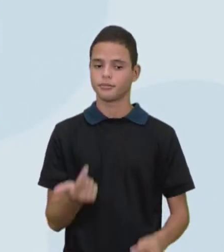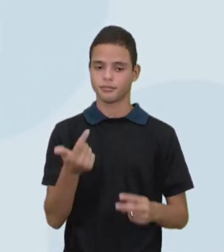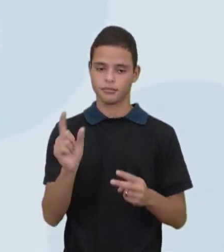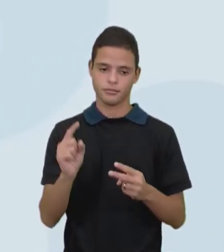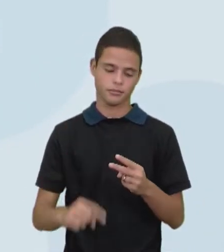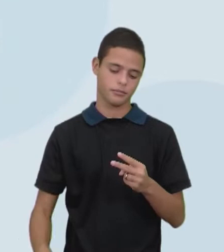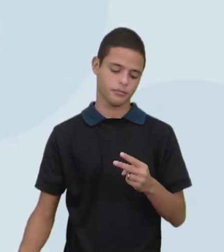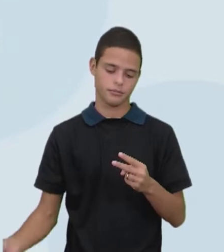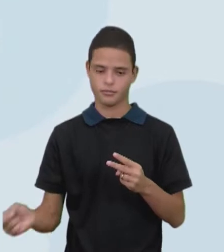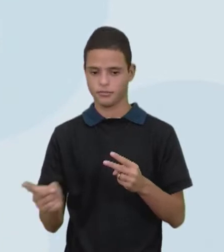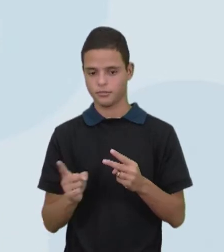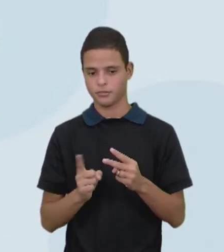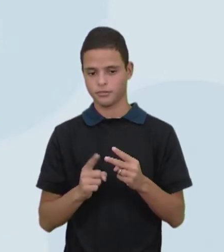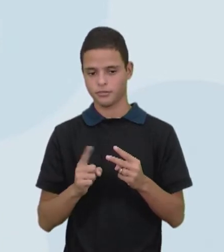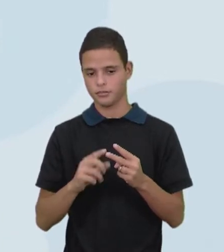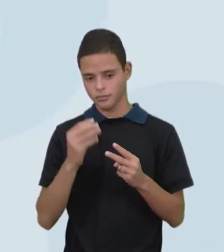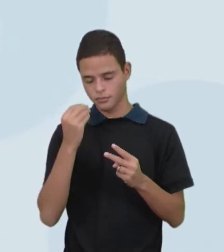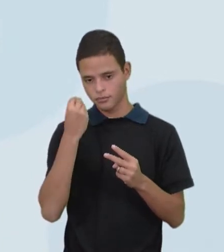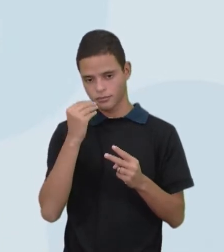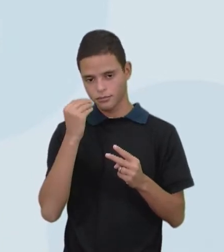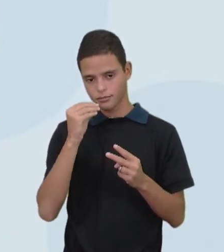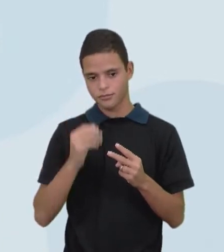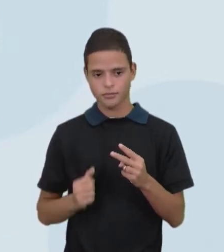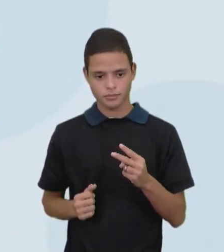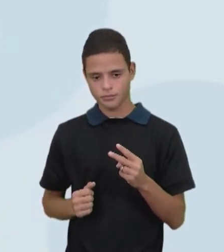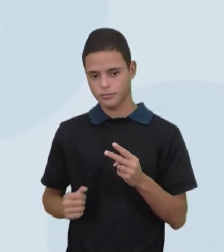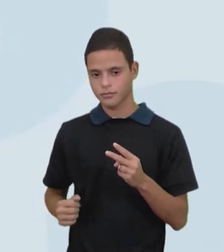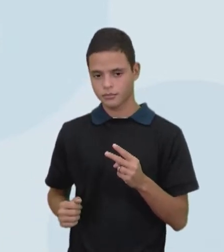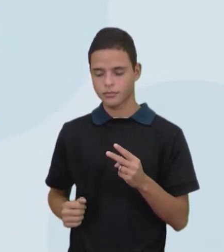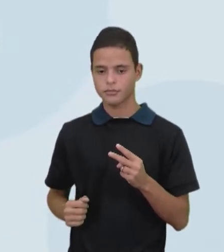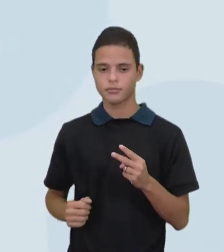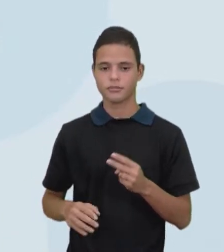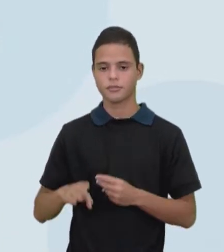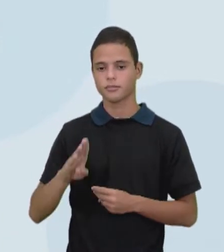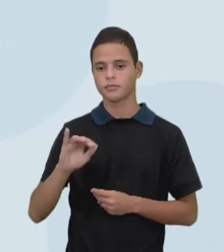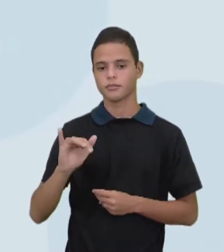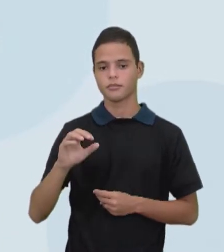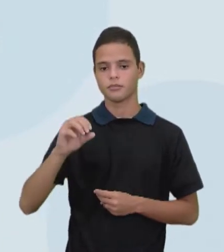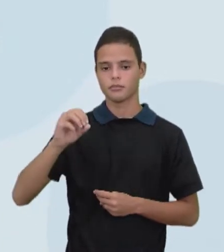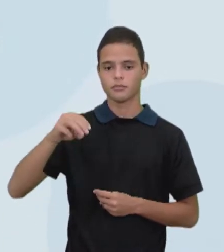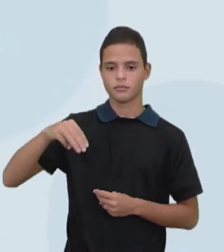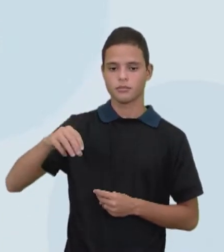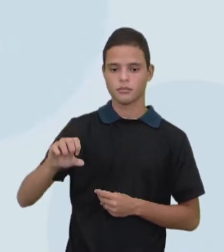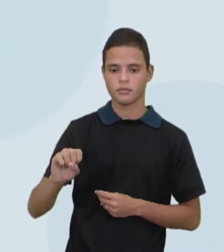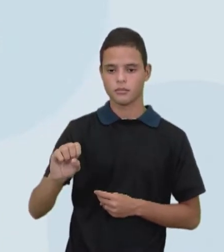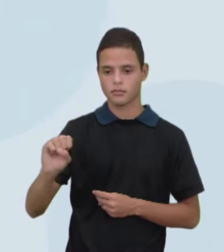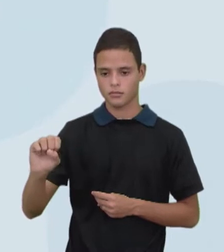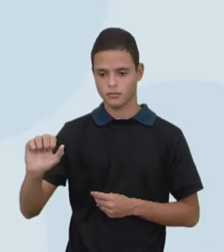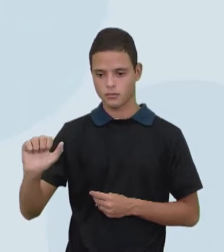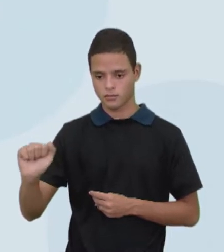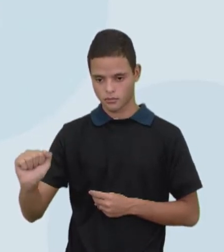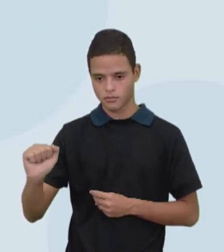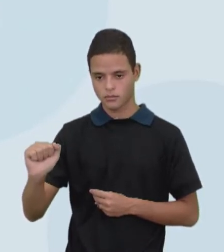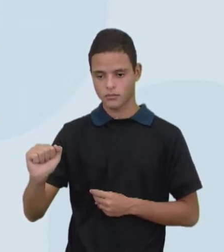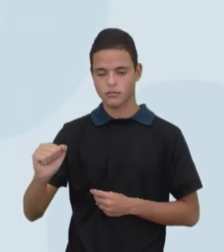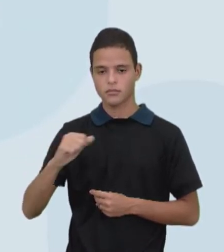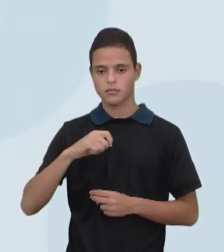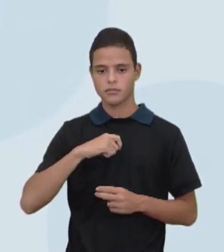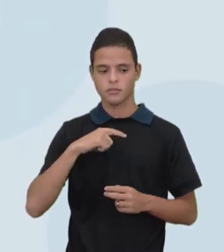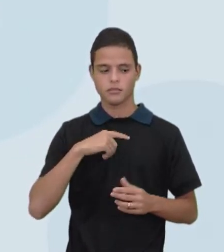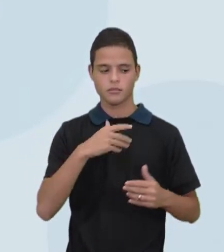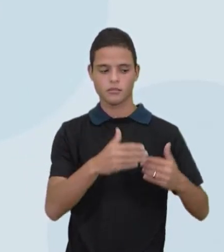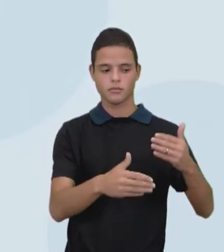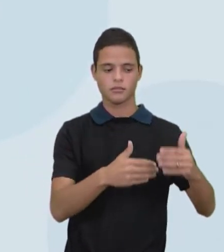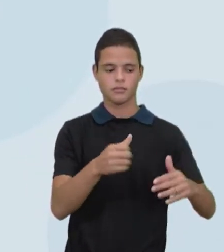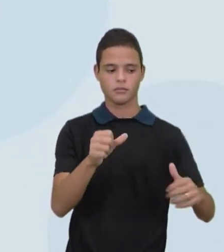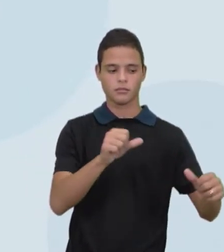que é feito o aproveitamento pega a biomassa, passa por um processo químico, né? Ó, aqui já não vai